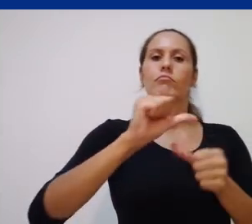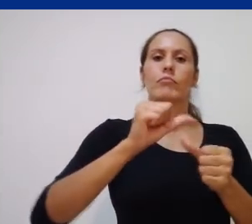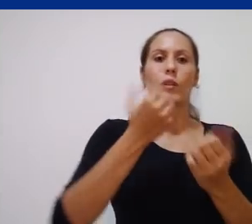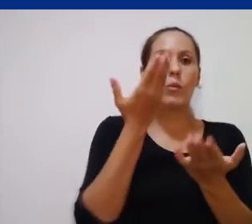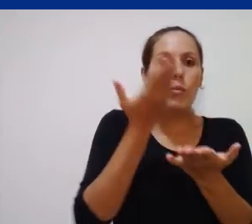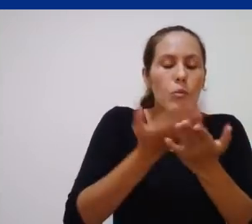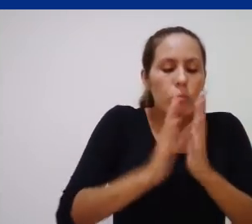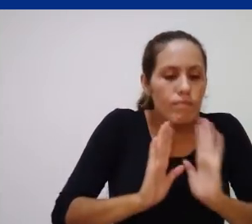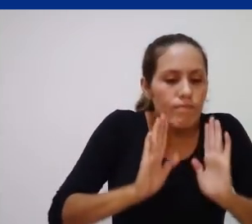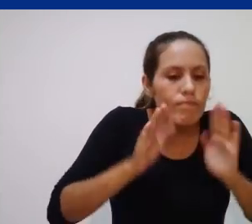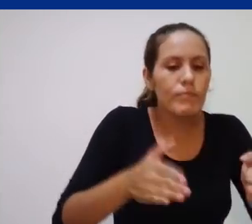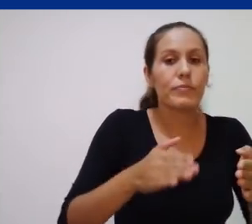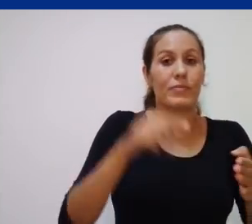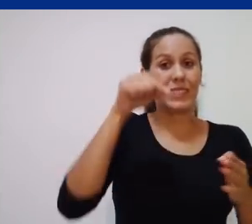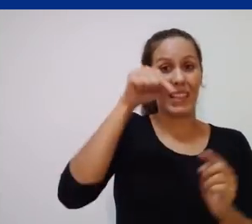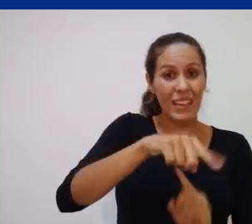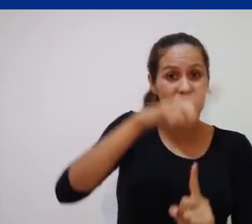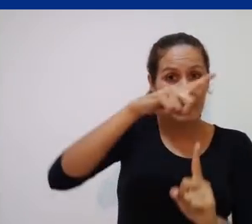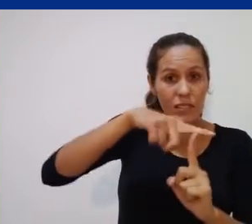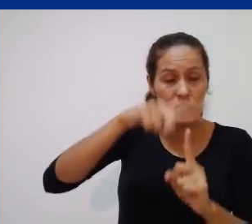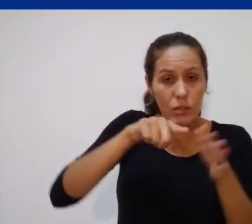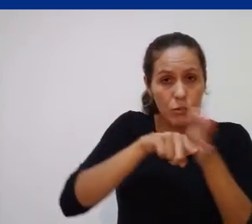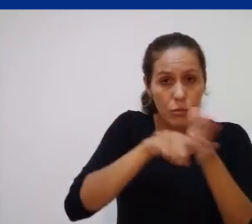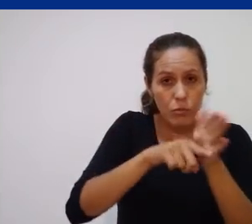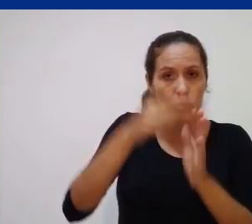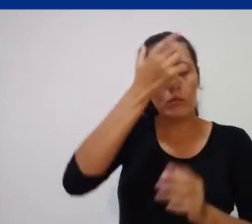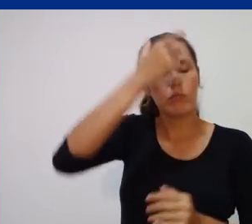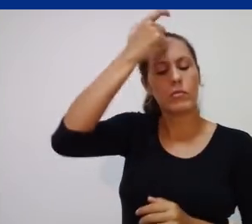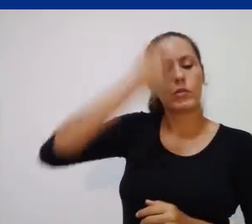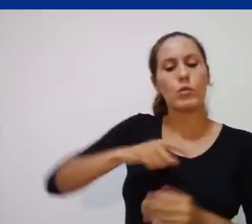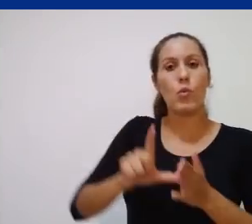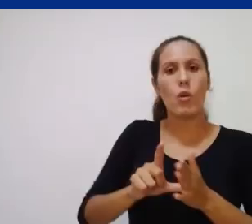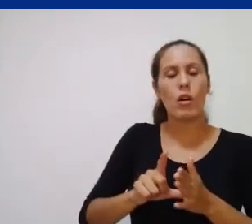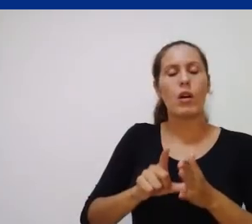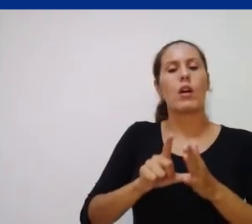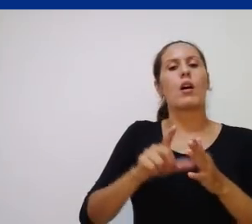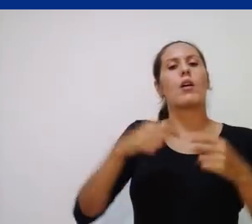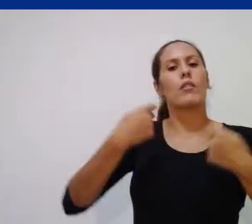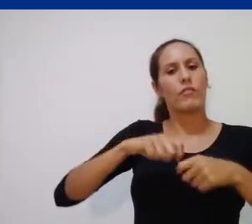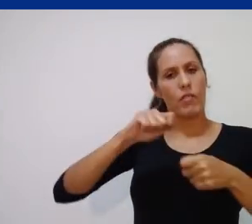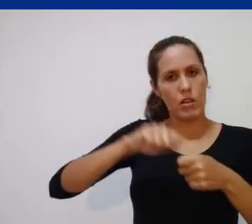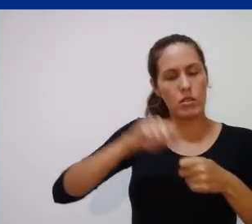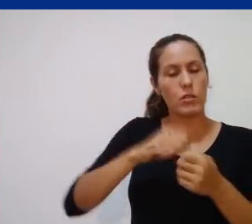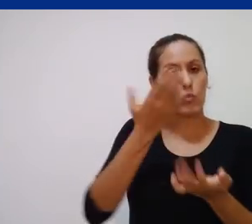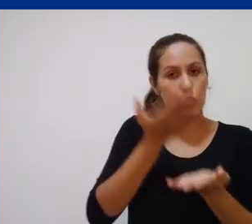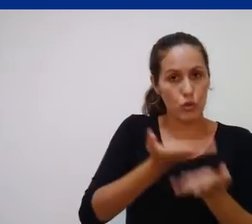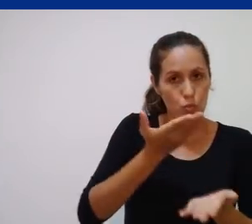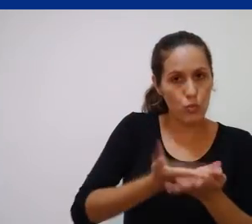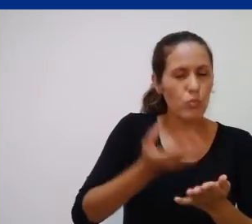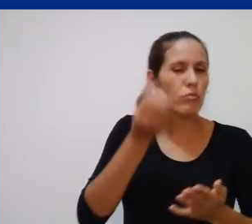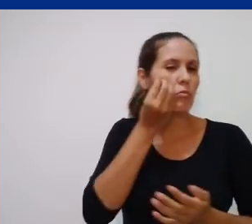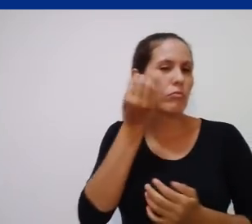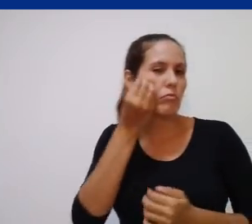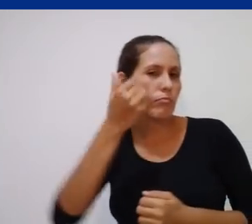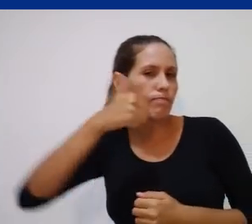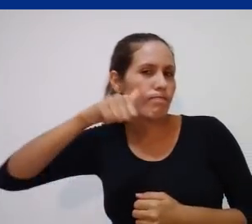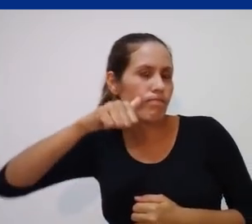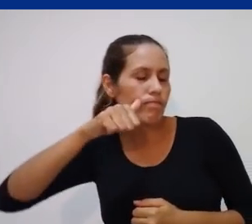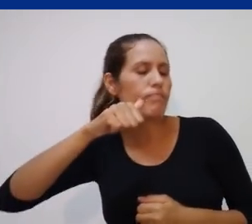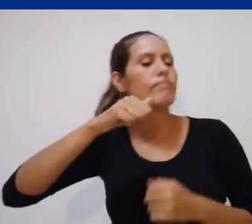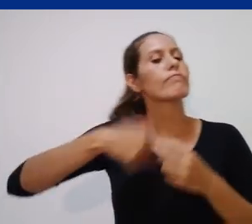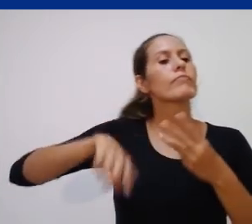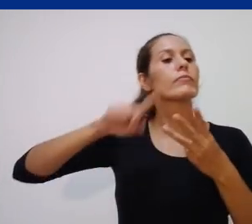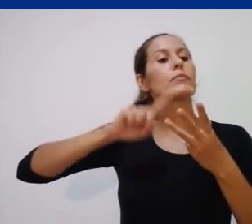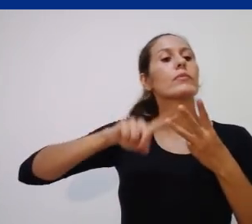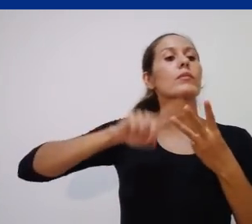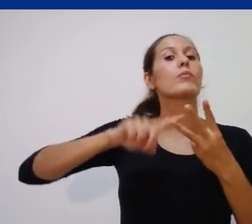pesquisa que o pesquisador deve fazer o estudo, a análise, o registro e a interpretação dos fatos do mundo